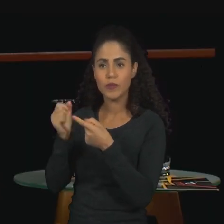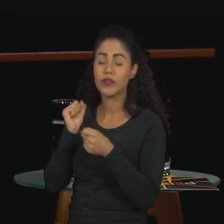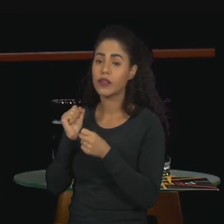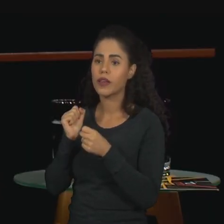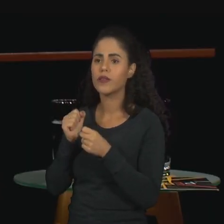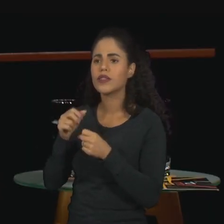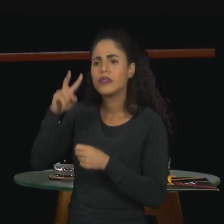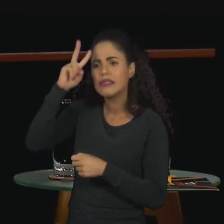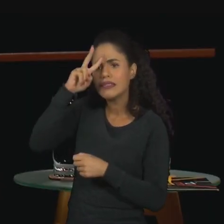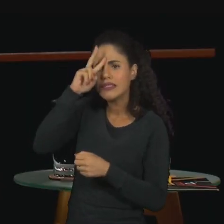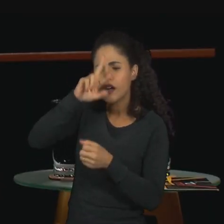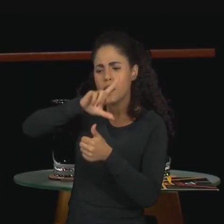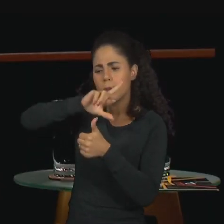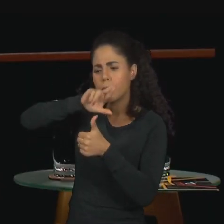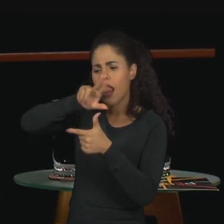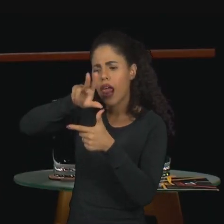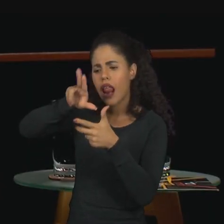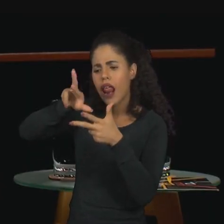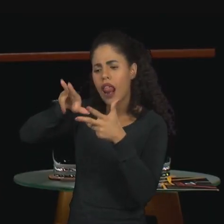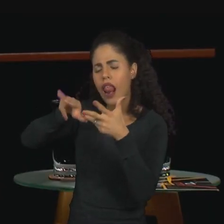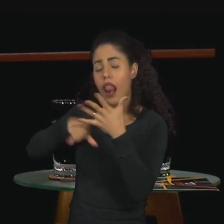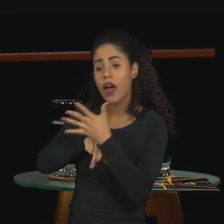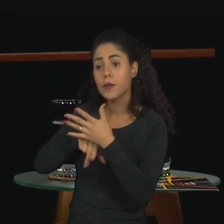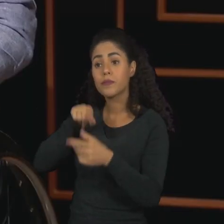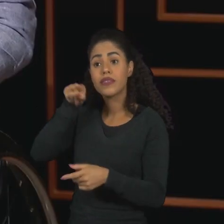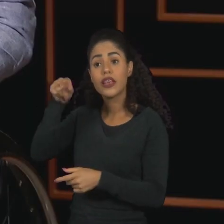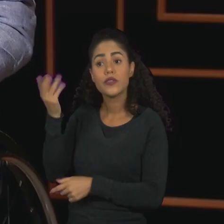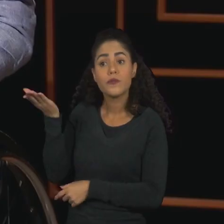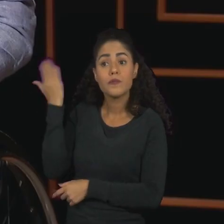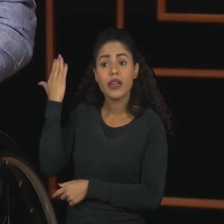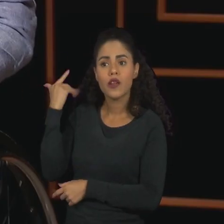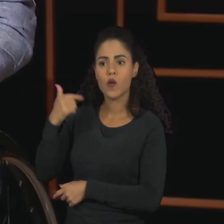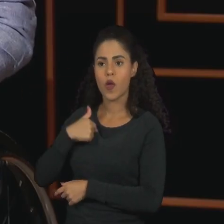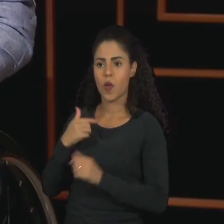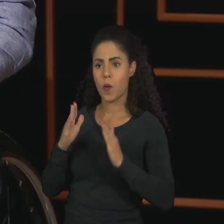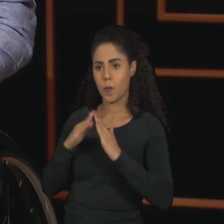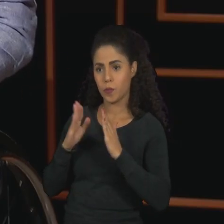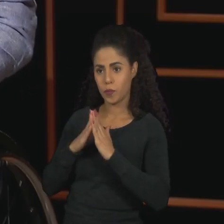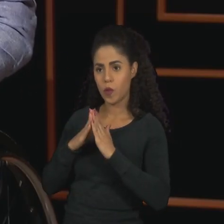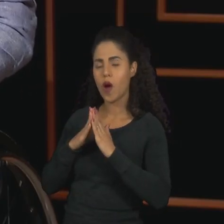são histórias que foram detonando mesmo. Nessa época, eu morava na Rua Maria